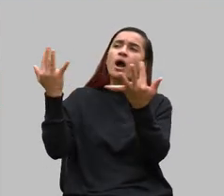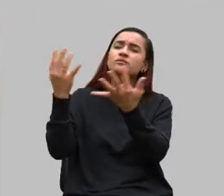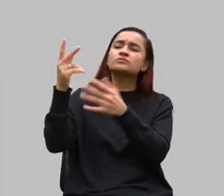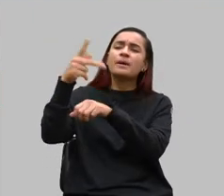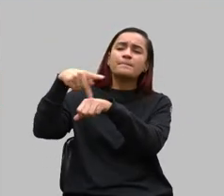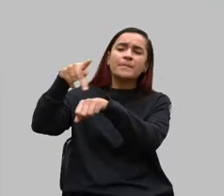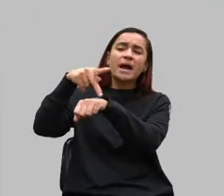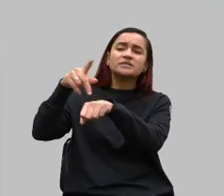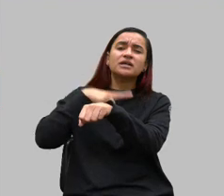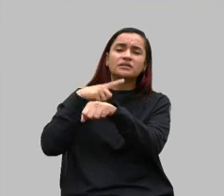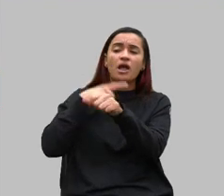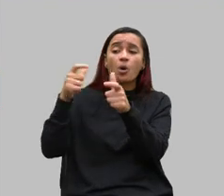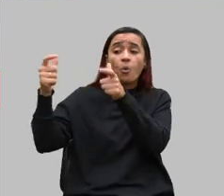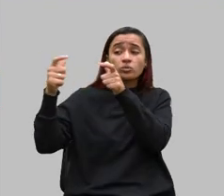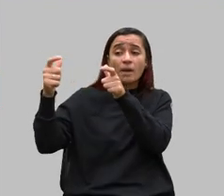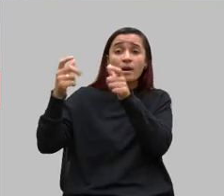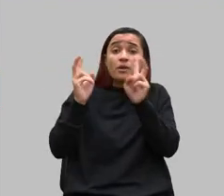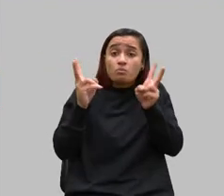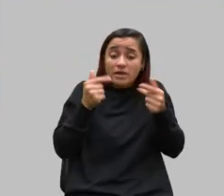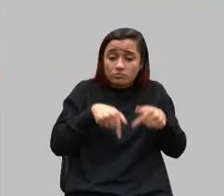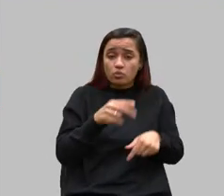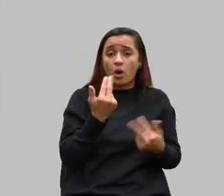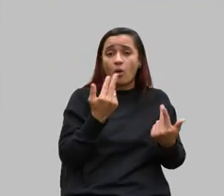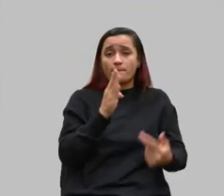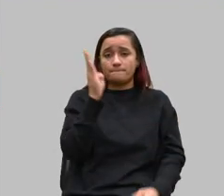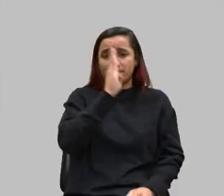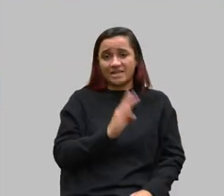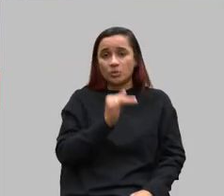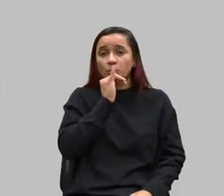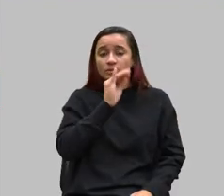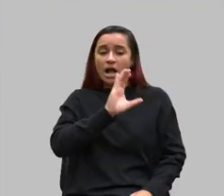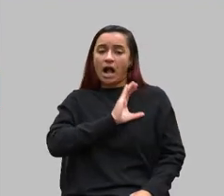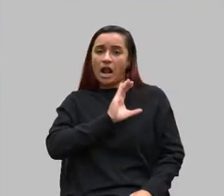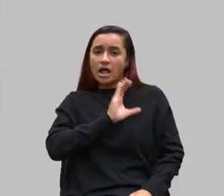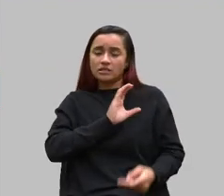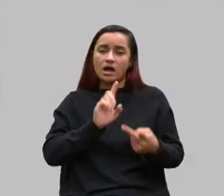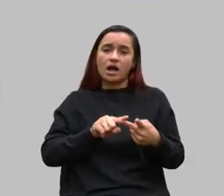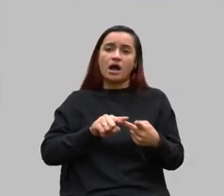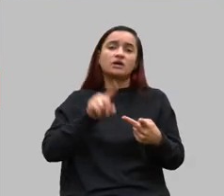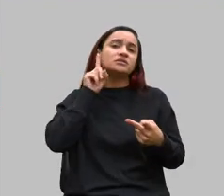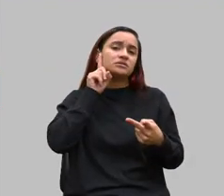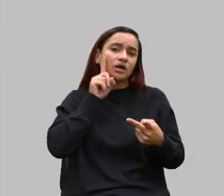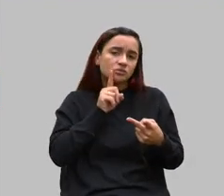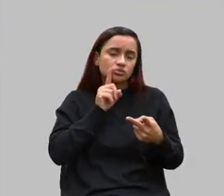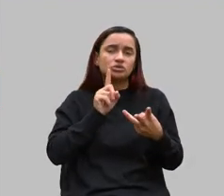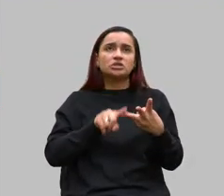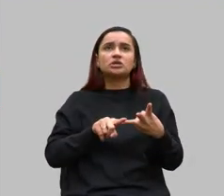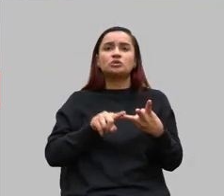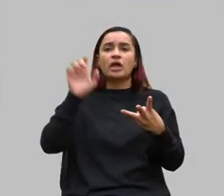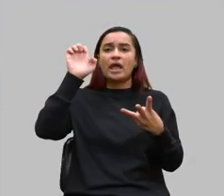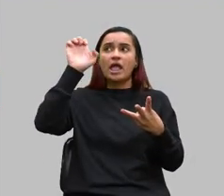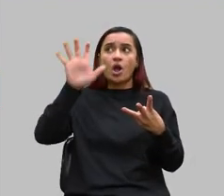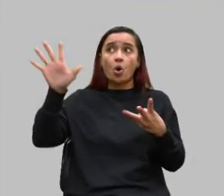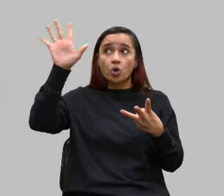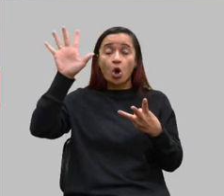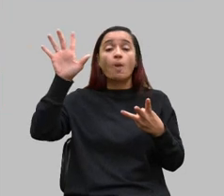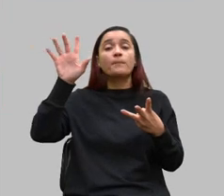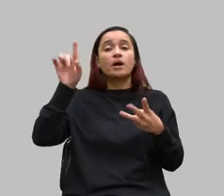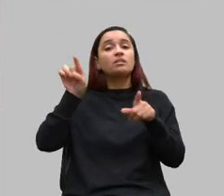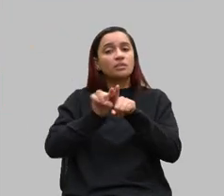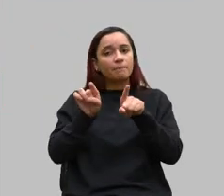do Brasil Canadá o Estados Unidos não é na Europa apesar de extensões